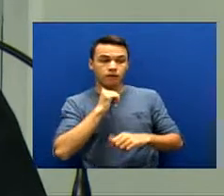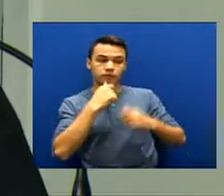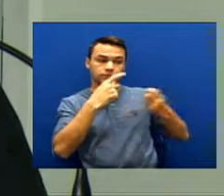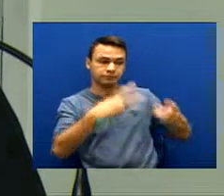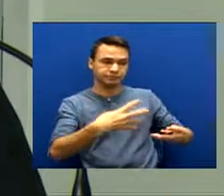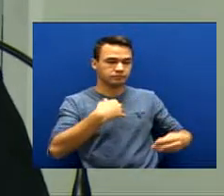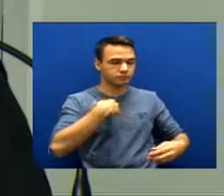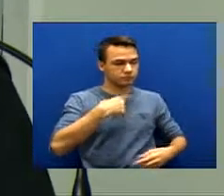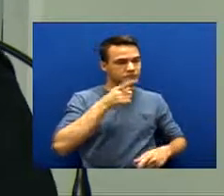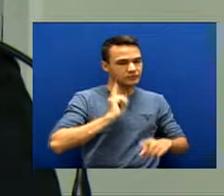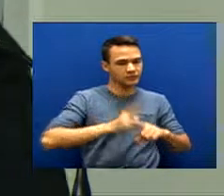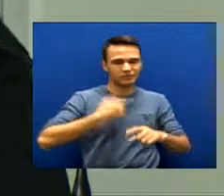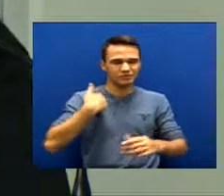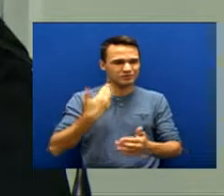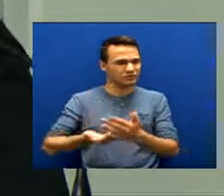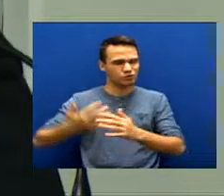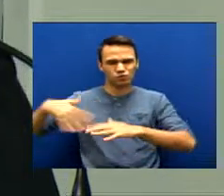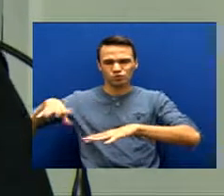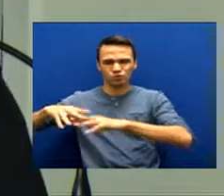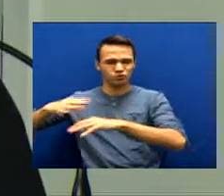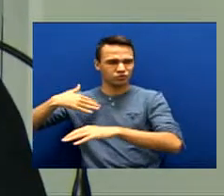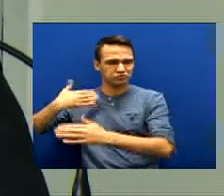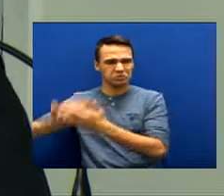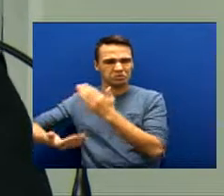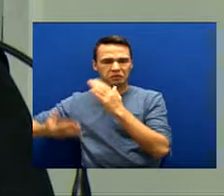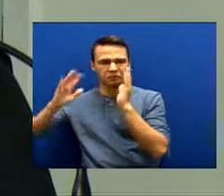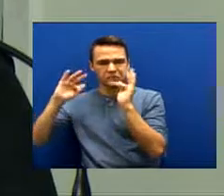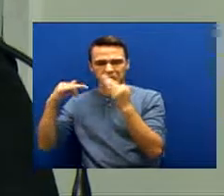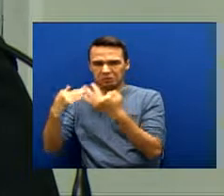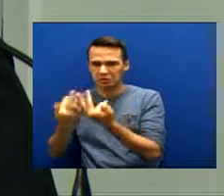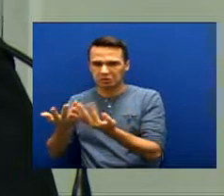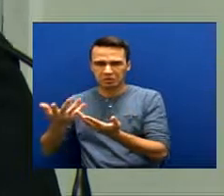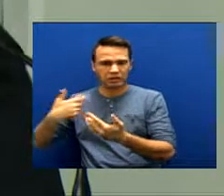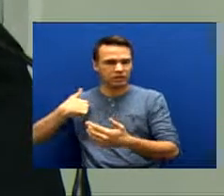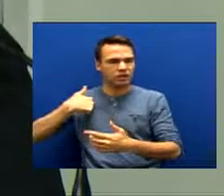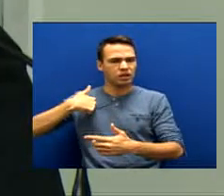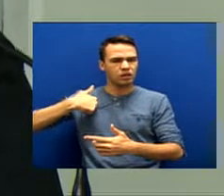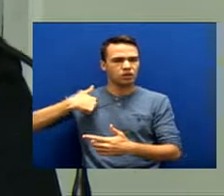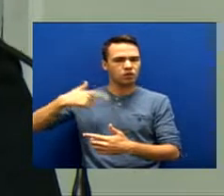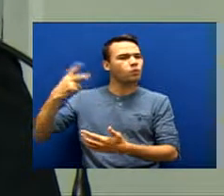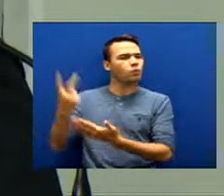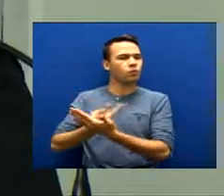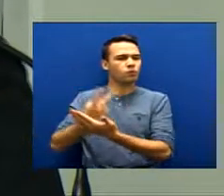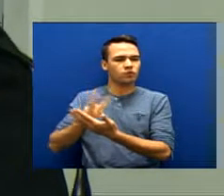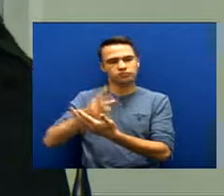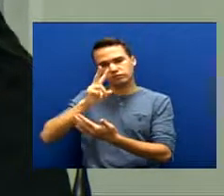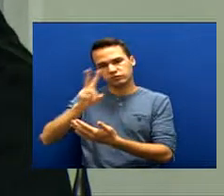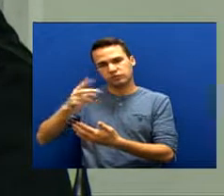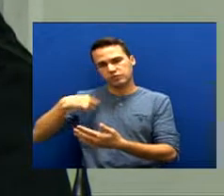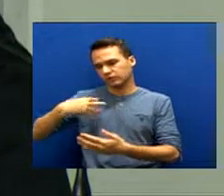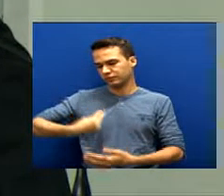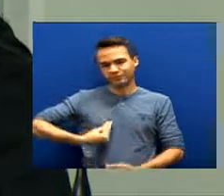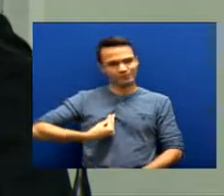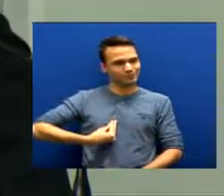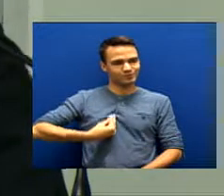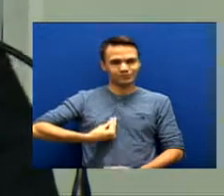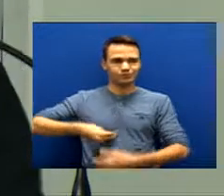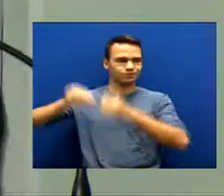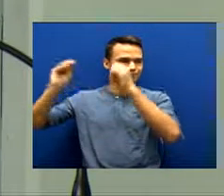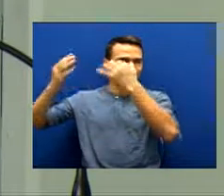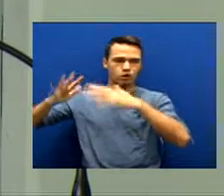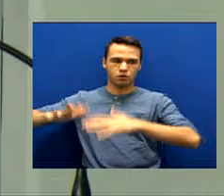Quando trabalhava em Recife, um dia nós fomos repor umas bíblias em um presídio de segurança máxima que houve